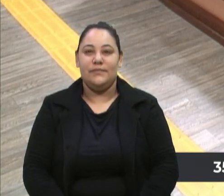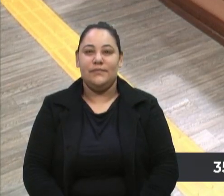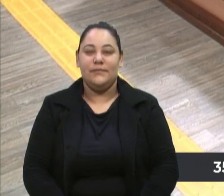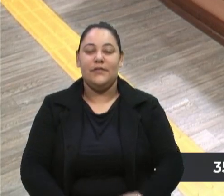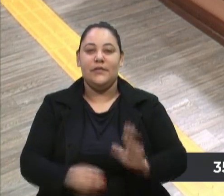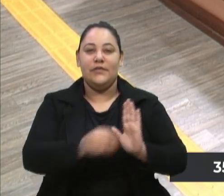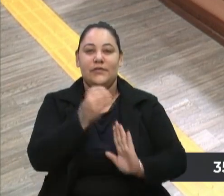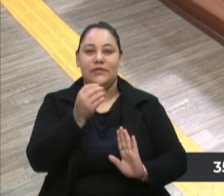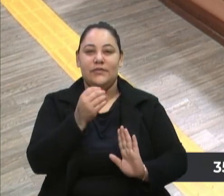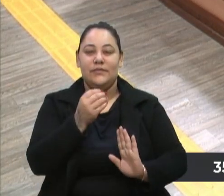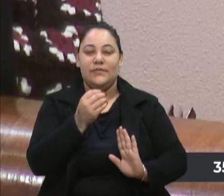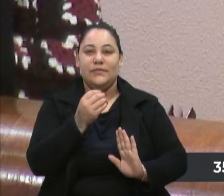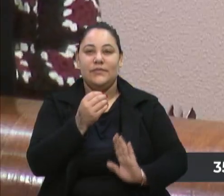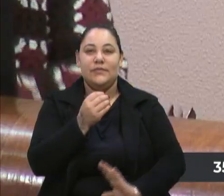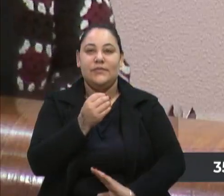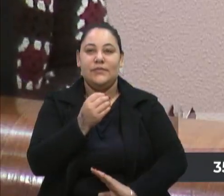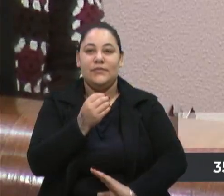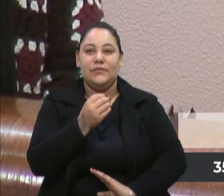Ofício número